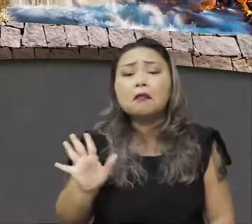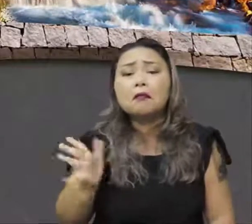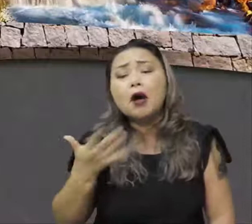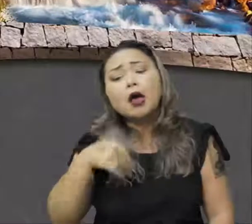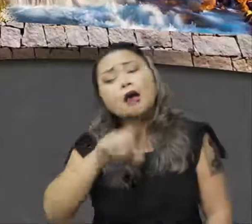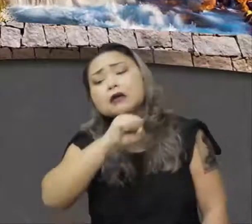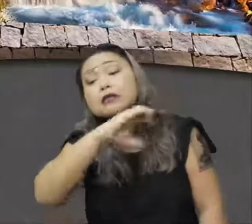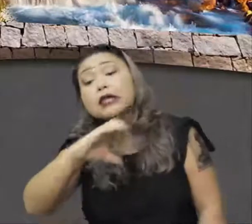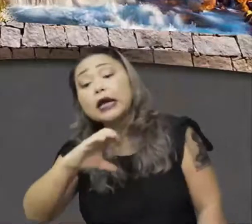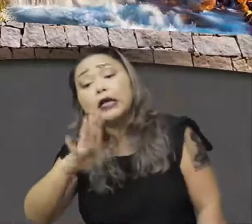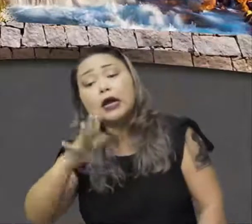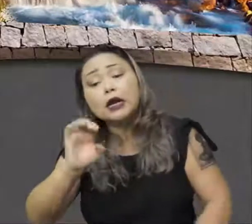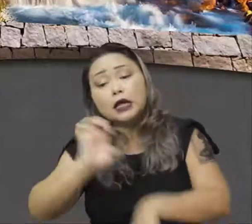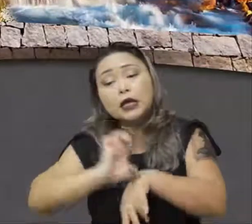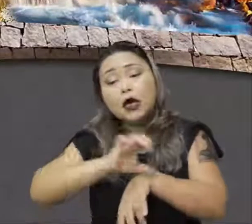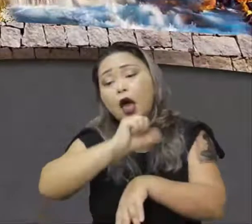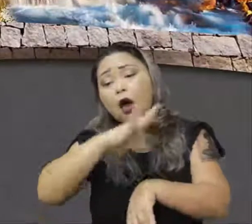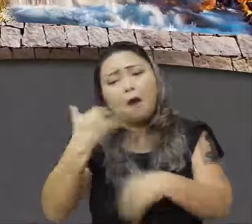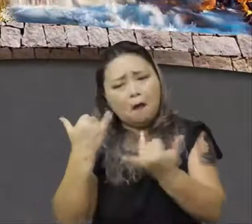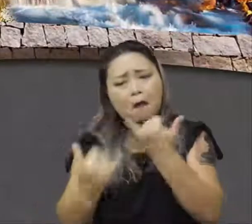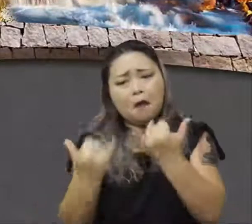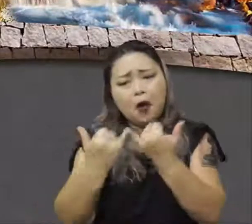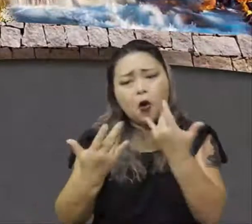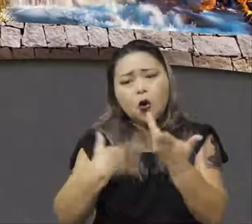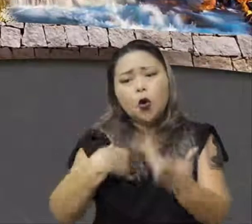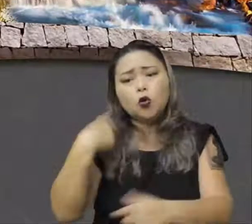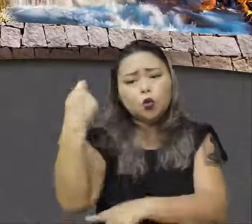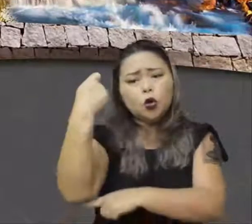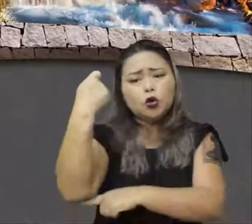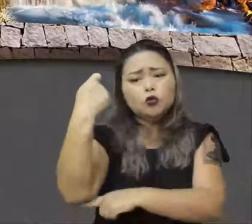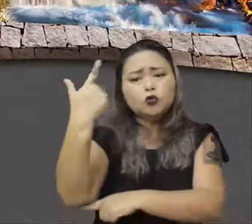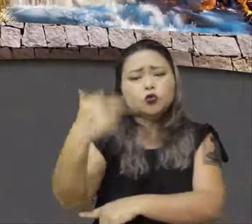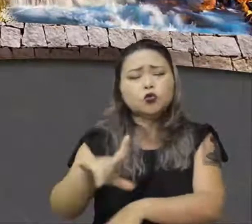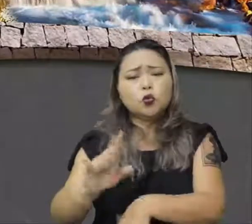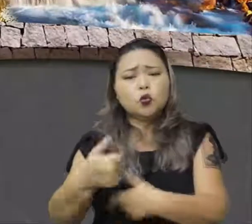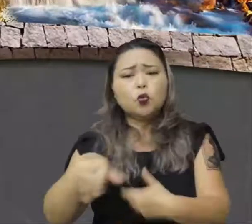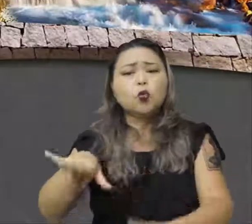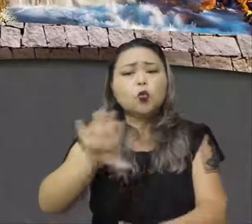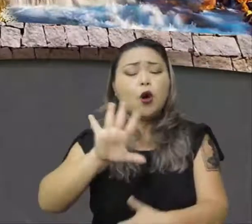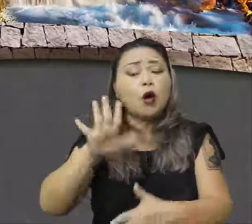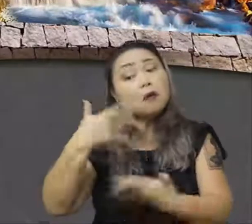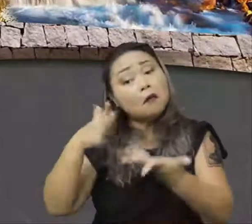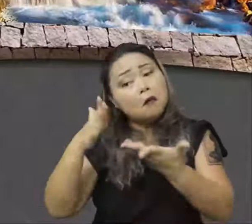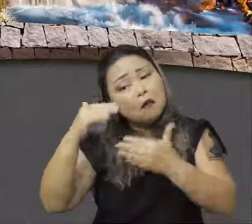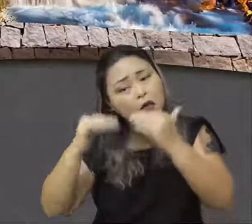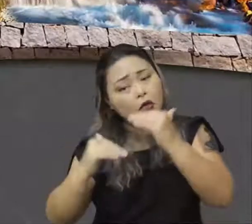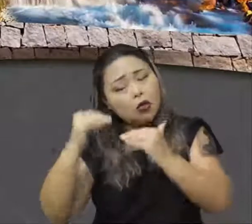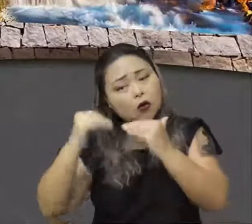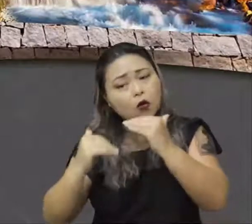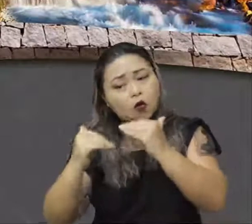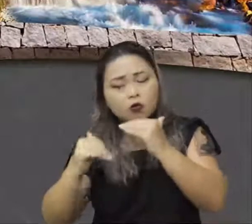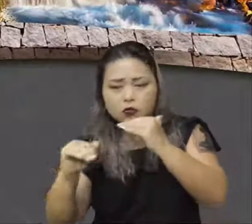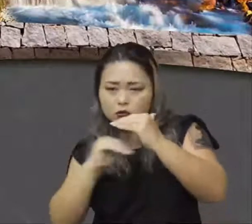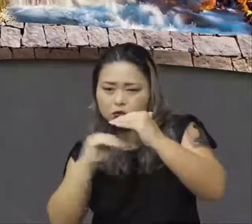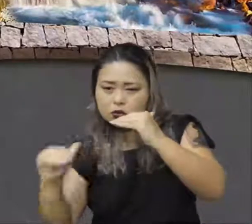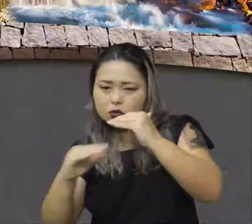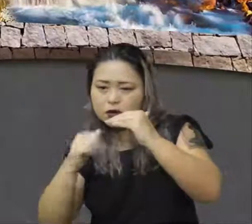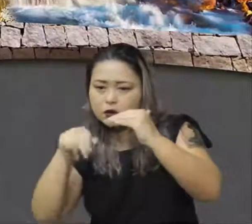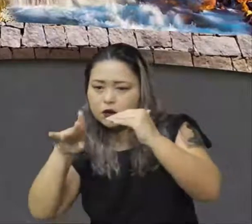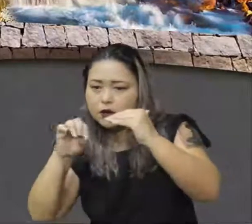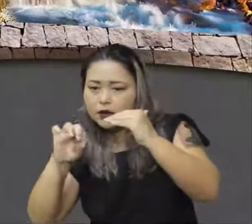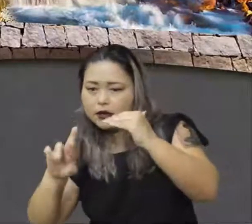Santa Catarina, do Rio Grande do Sul. É uma área subtropical, está próximo do Trópico de